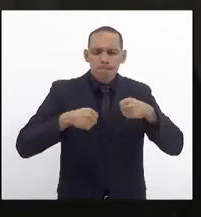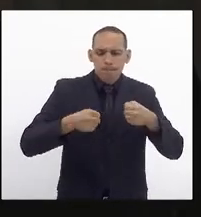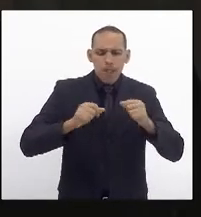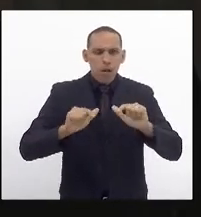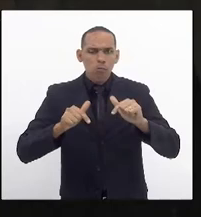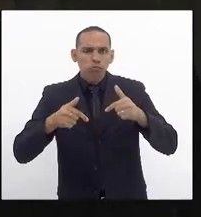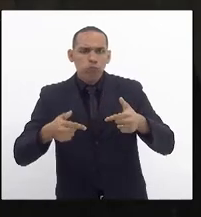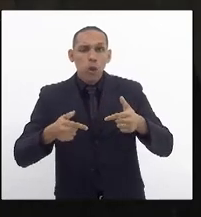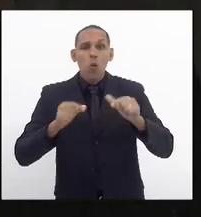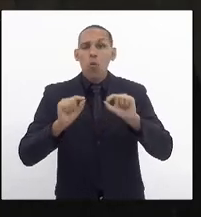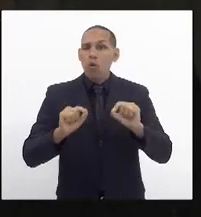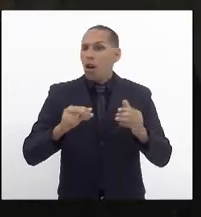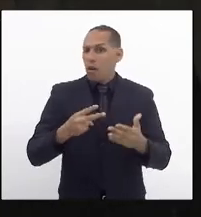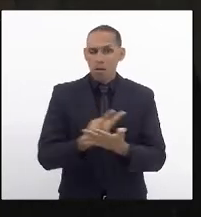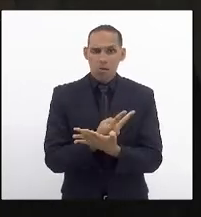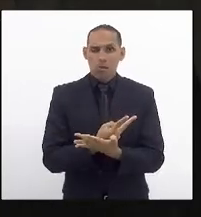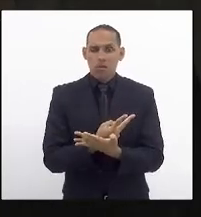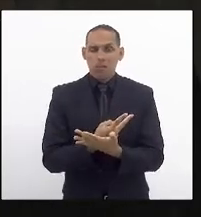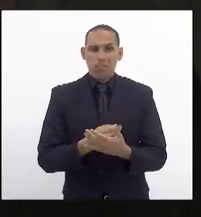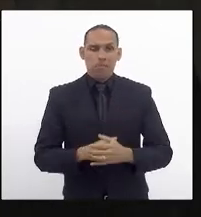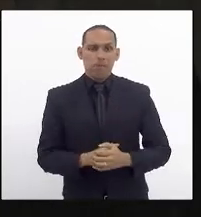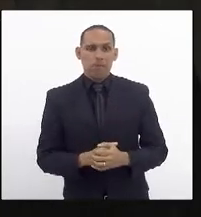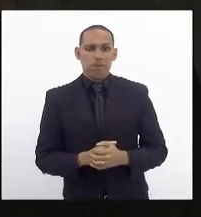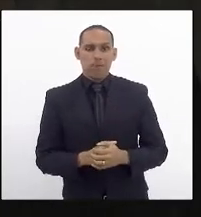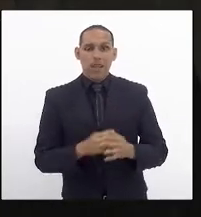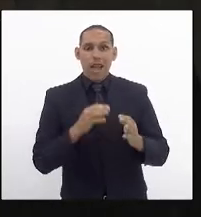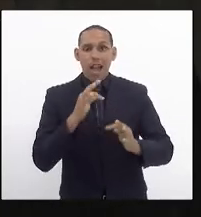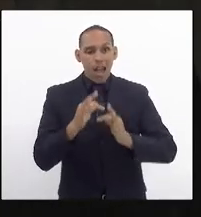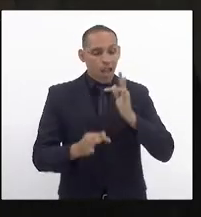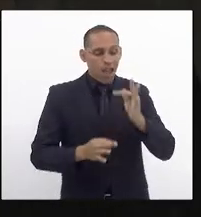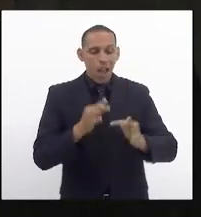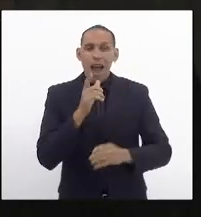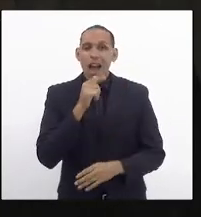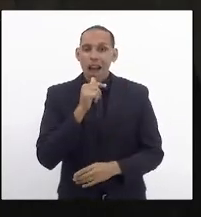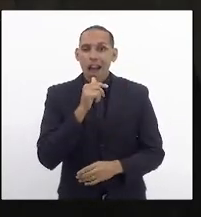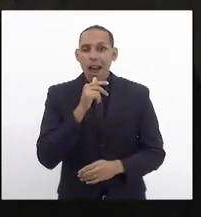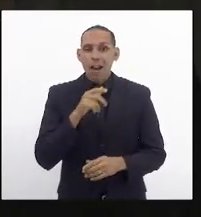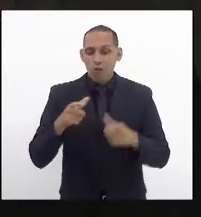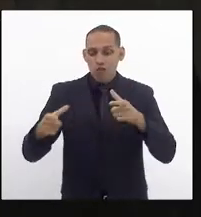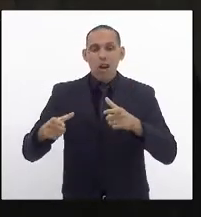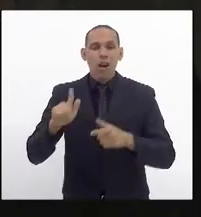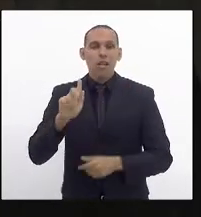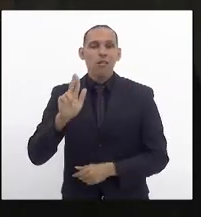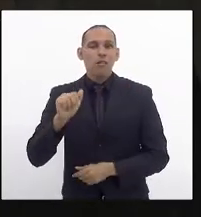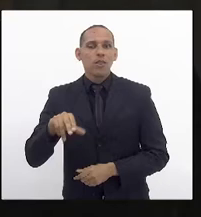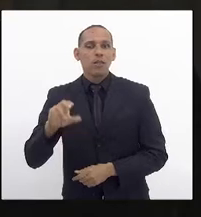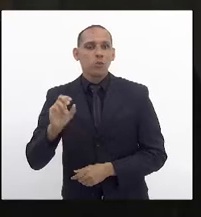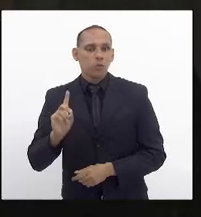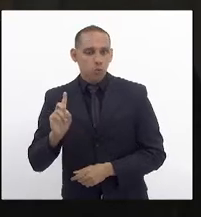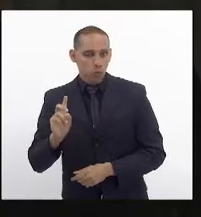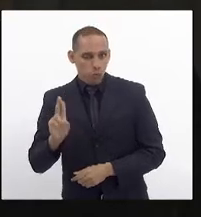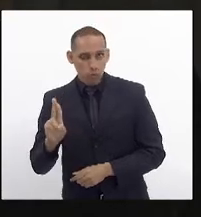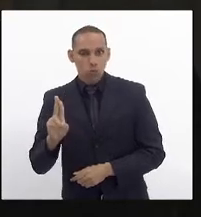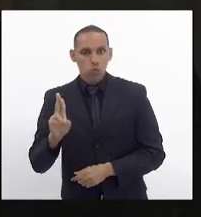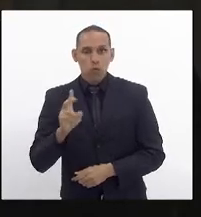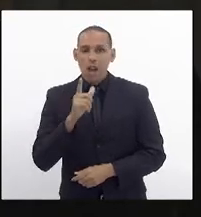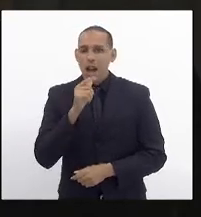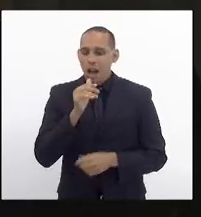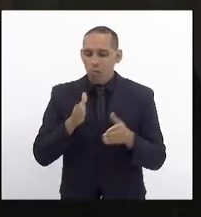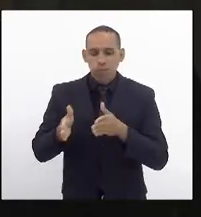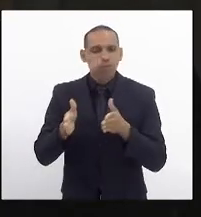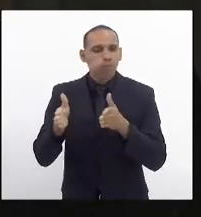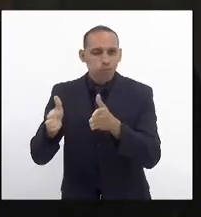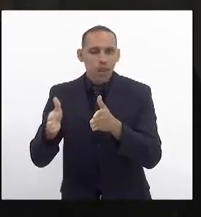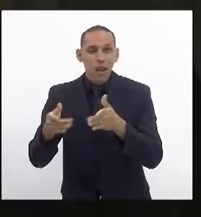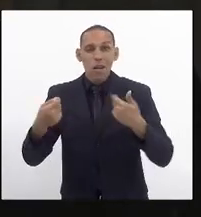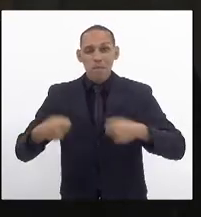sobre o que tá acontecendo ali no tratamento de água do Guandu precisa fazer com que esses Rios